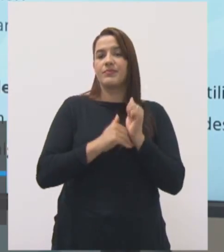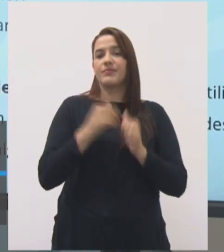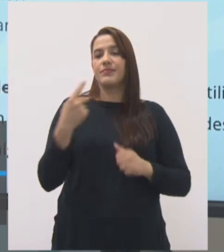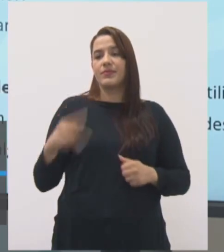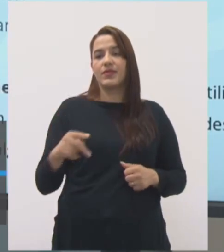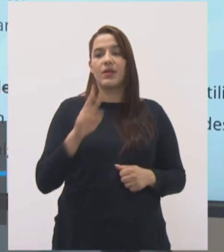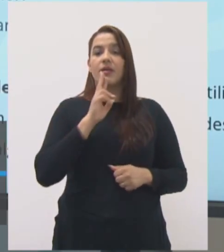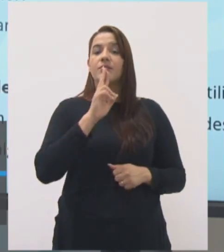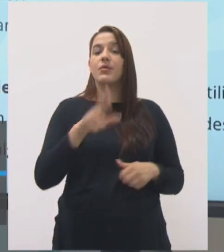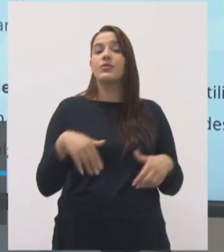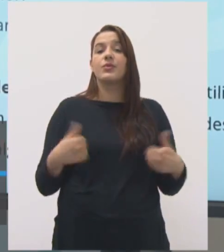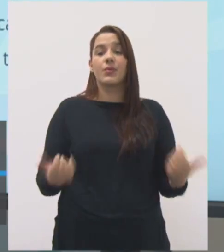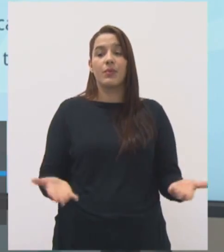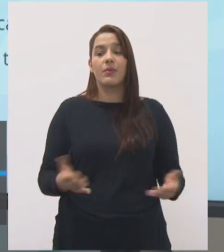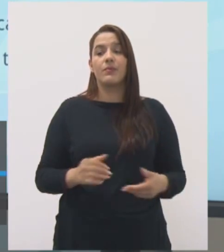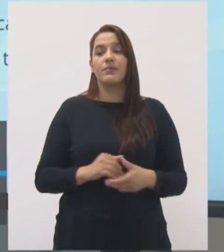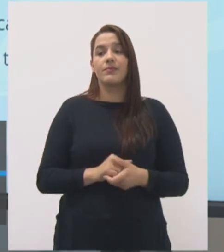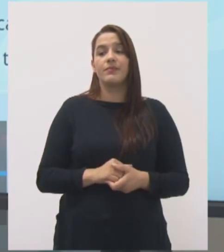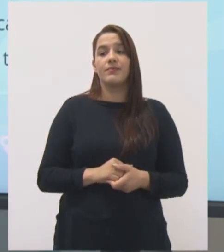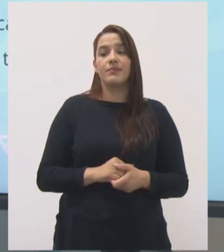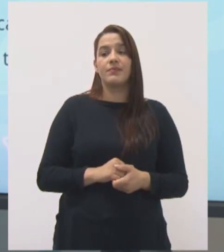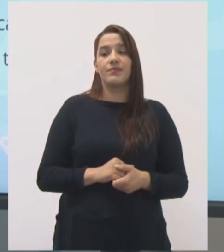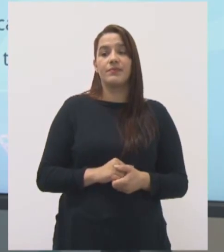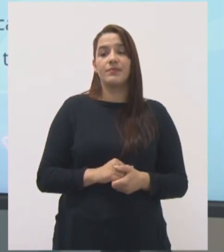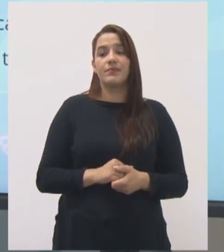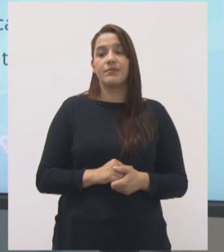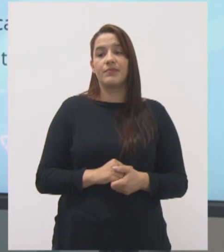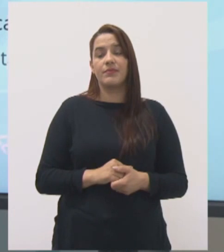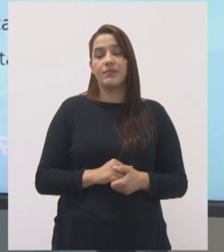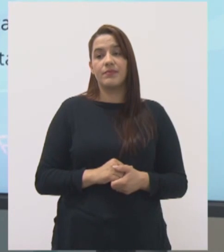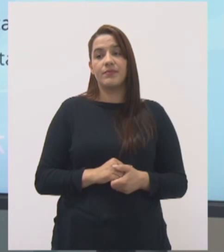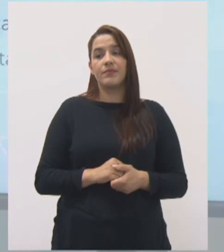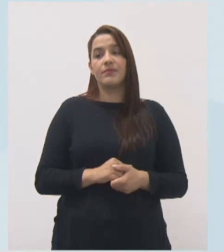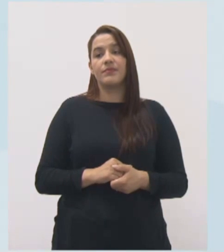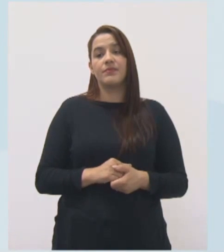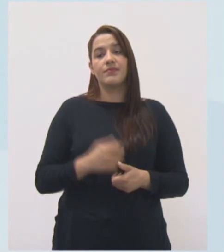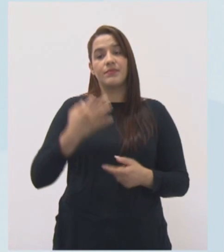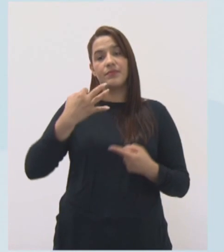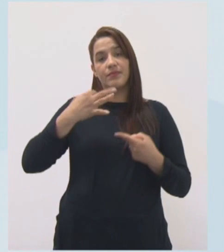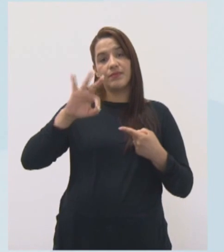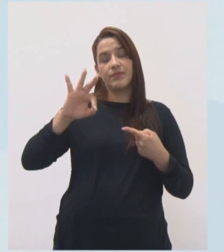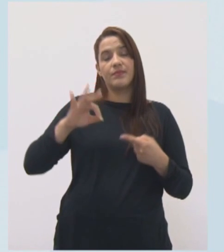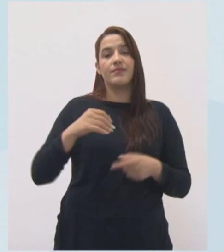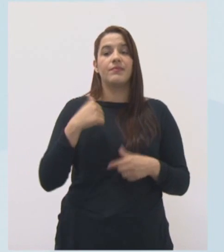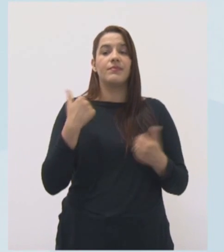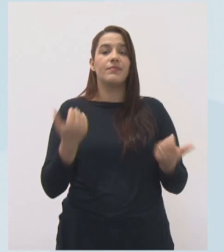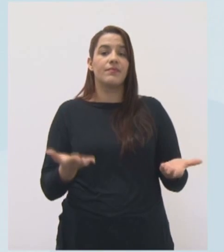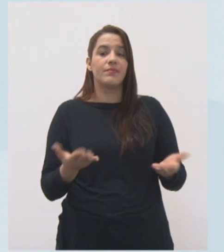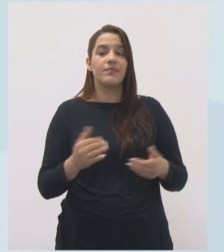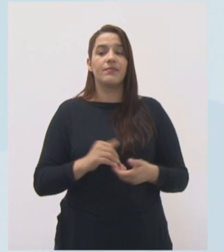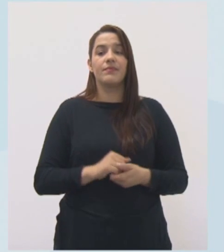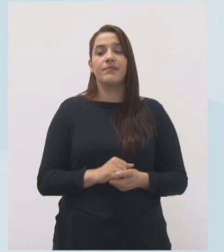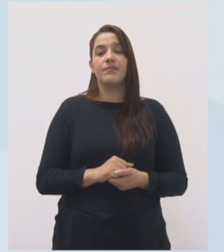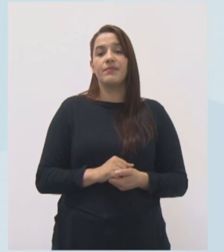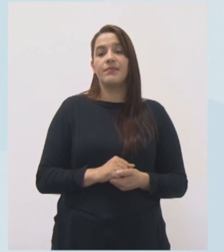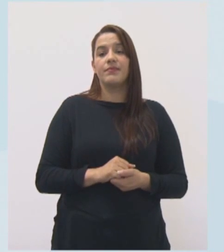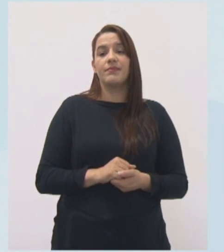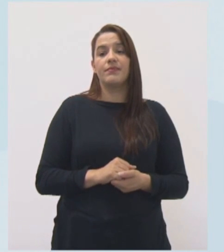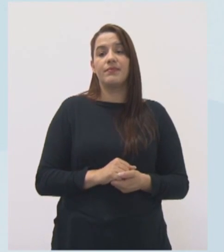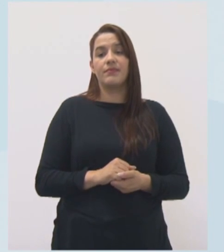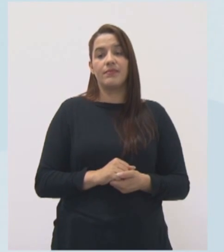Certo? Certo. Legal, hein, Pro? E aí, a alternativa correta... É